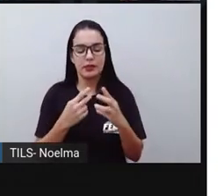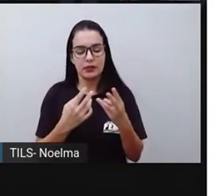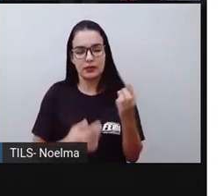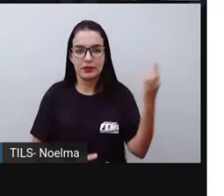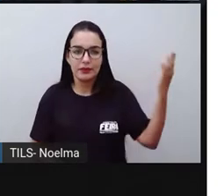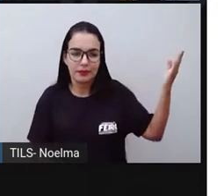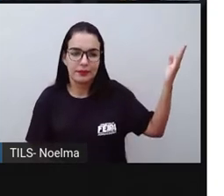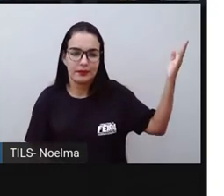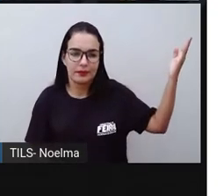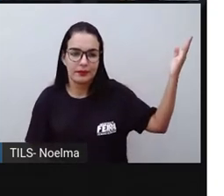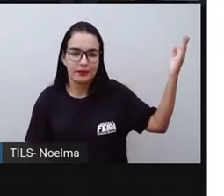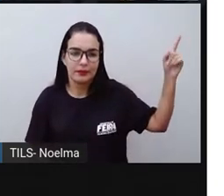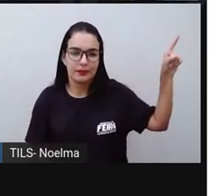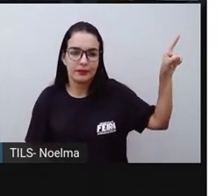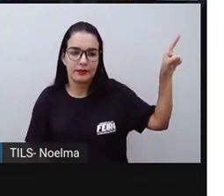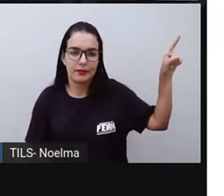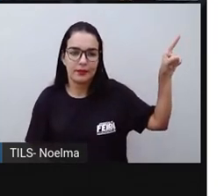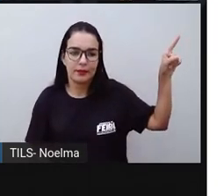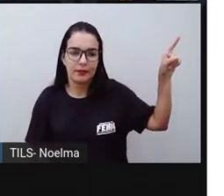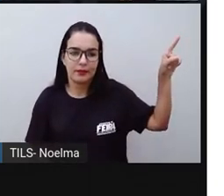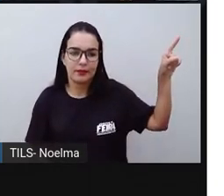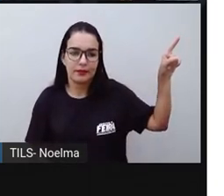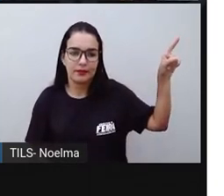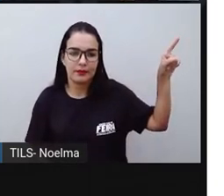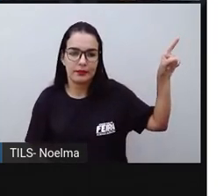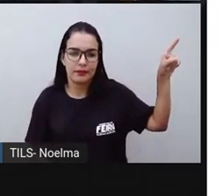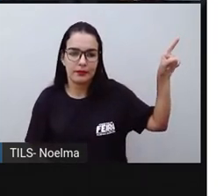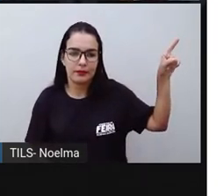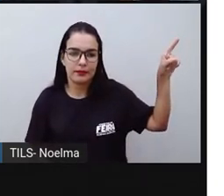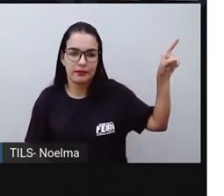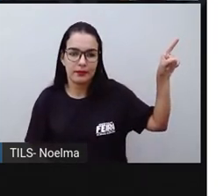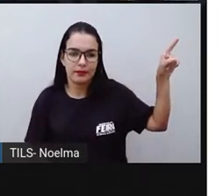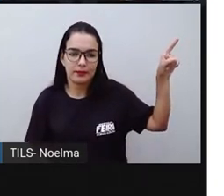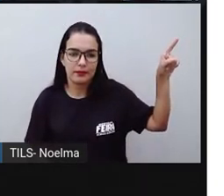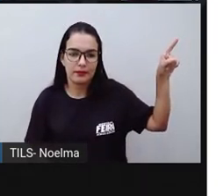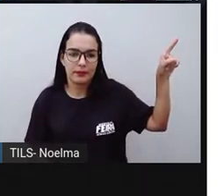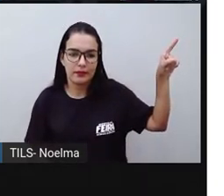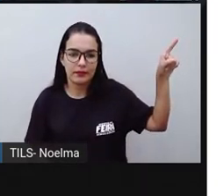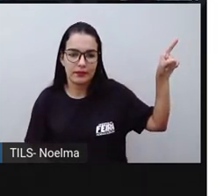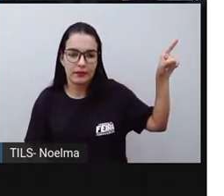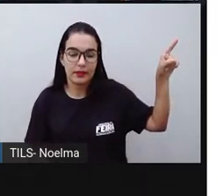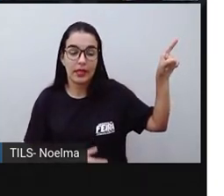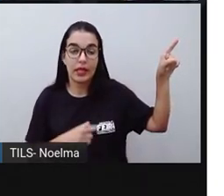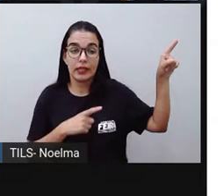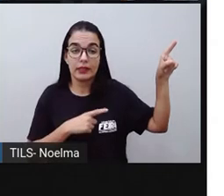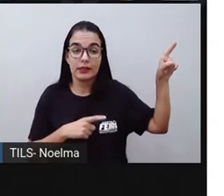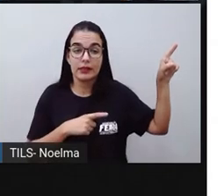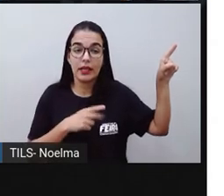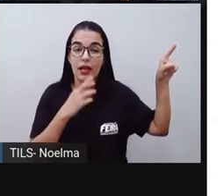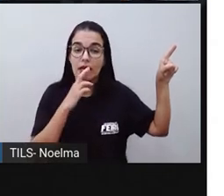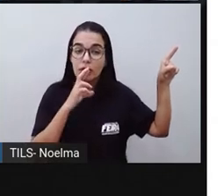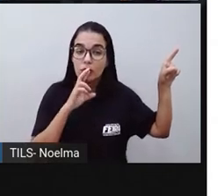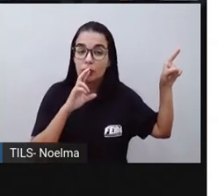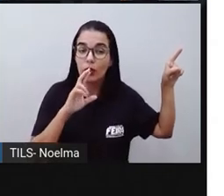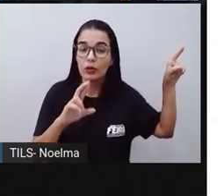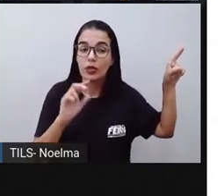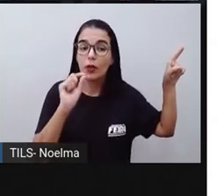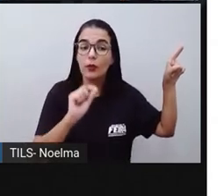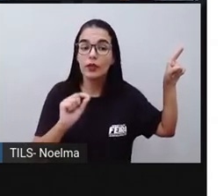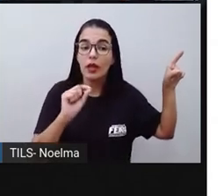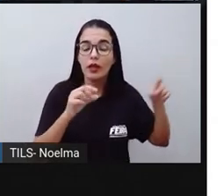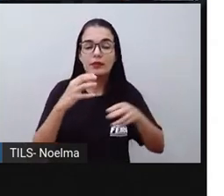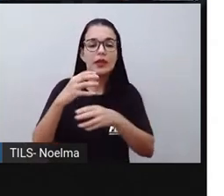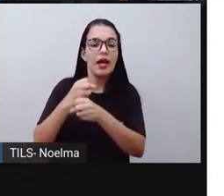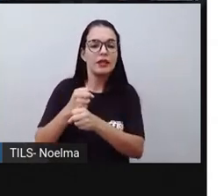mais 3 mais 3 igual a 12. E aí eu estaria achando a resposta, encontrando a resposta através